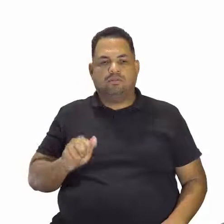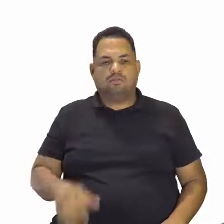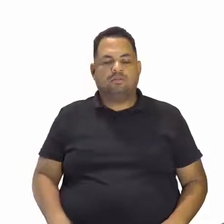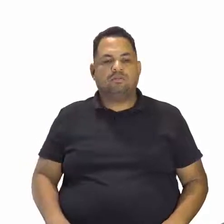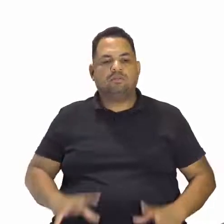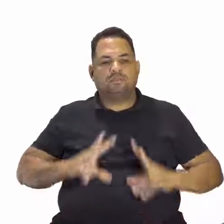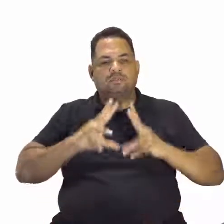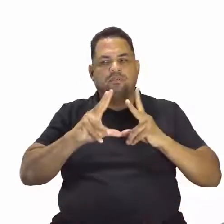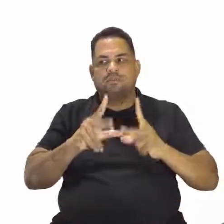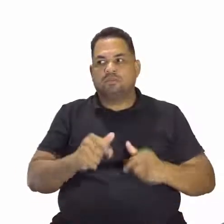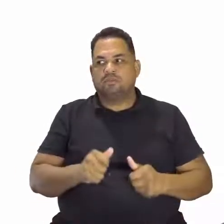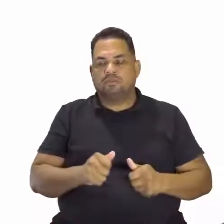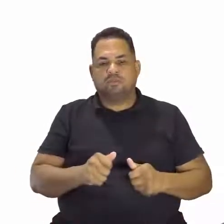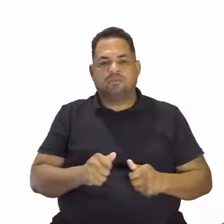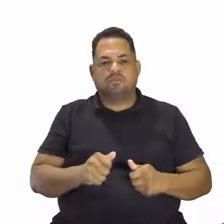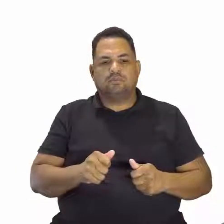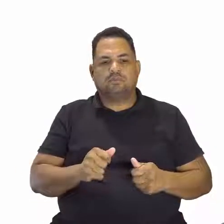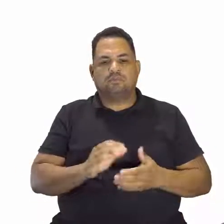ocupam aí